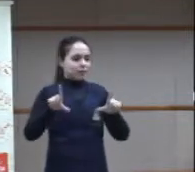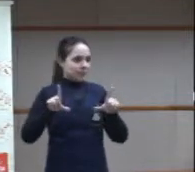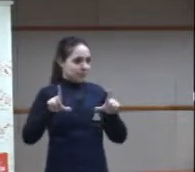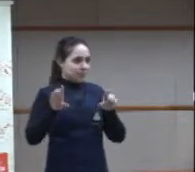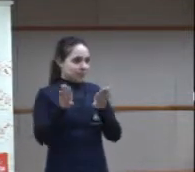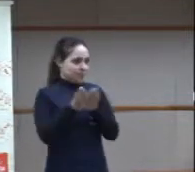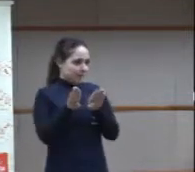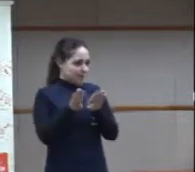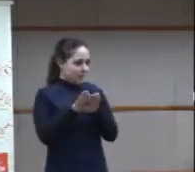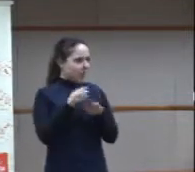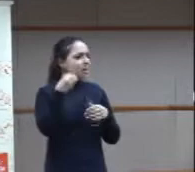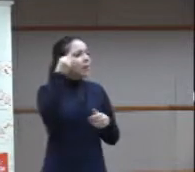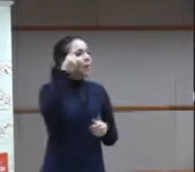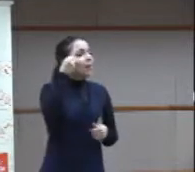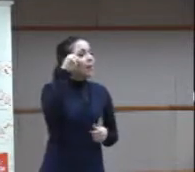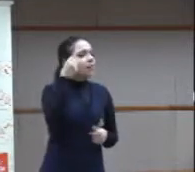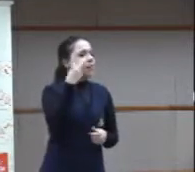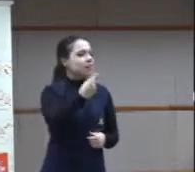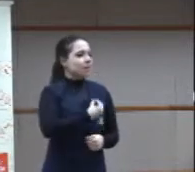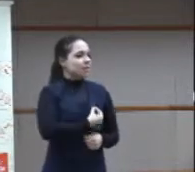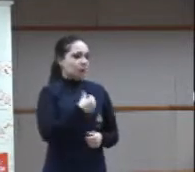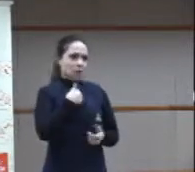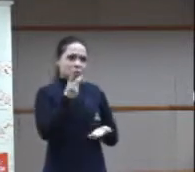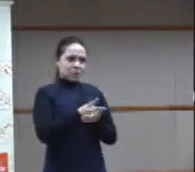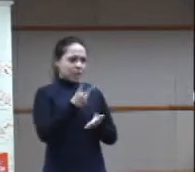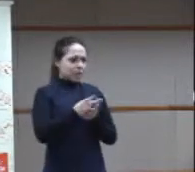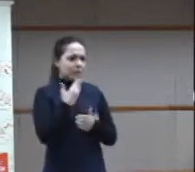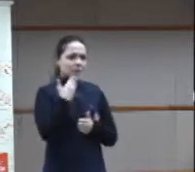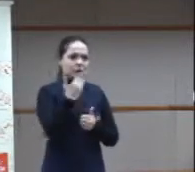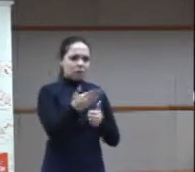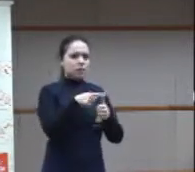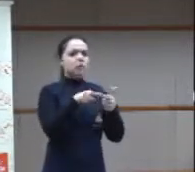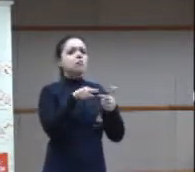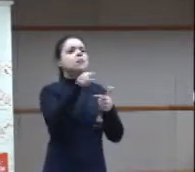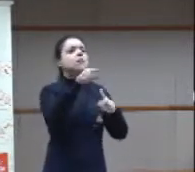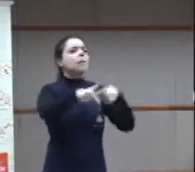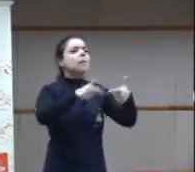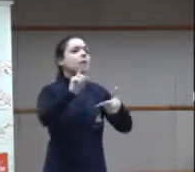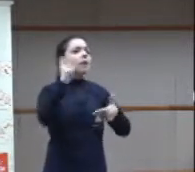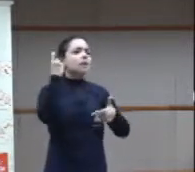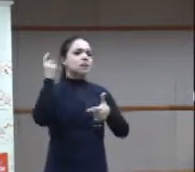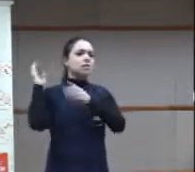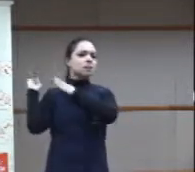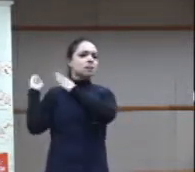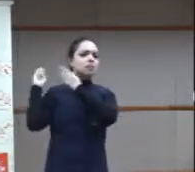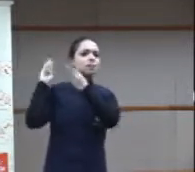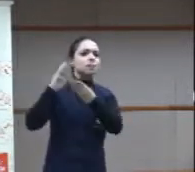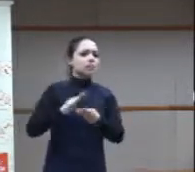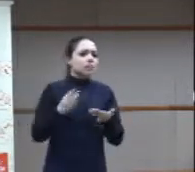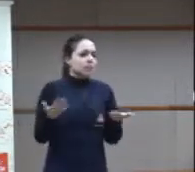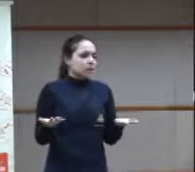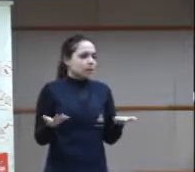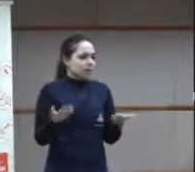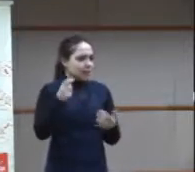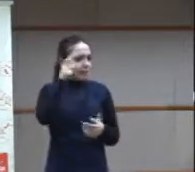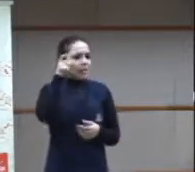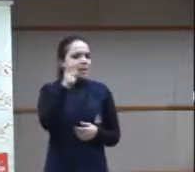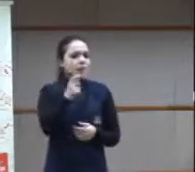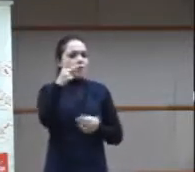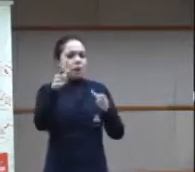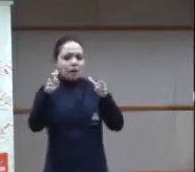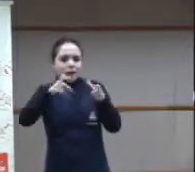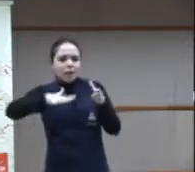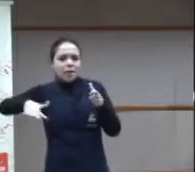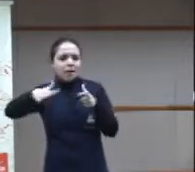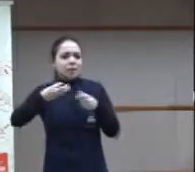pessoa teve, em que lugares ela trabalhou, qual é a área em que ela é mais focada, qual é o interesse, a